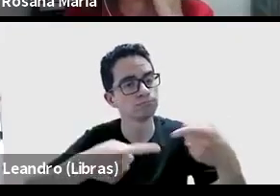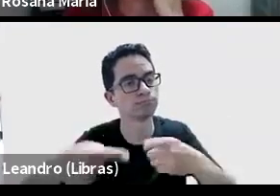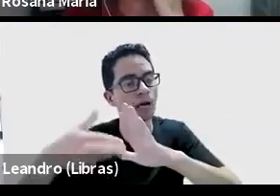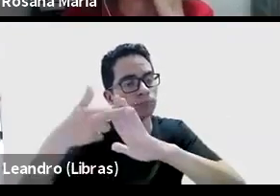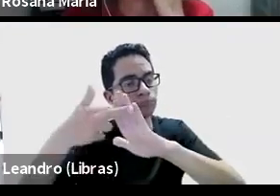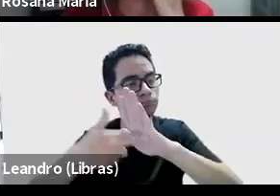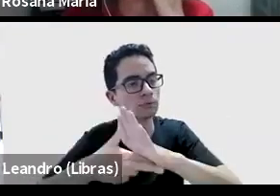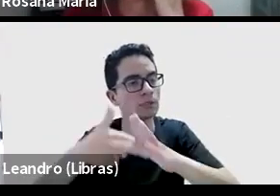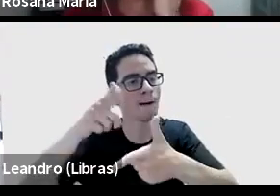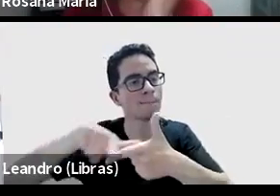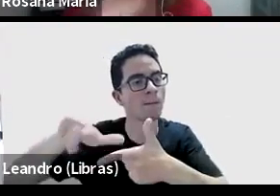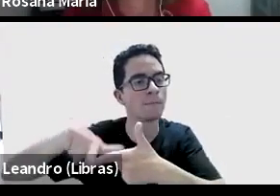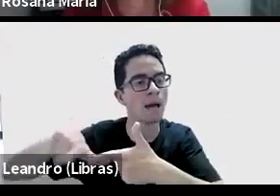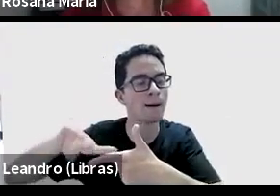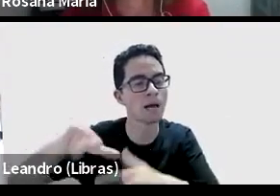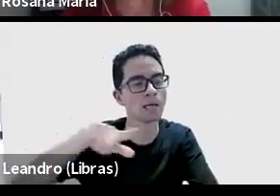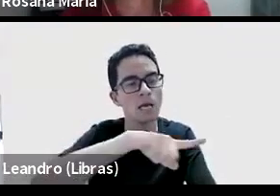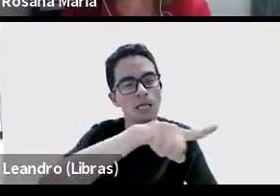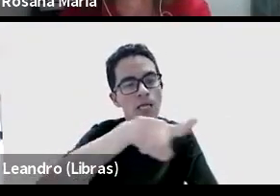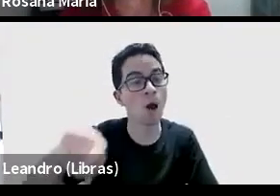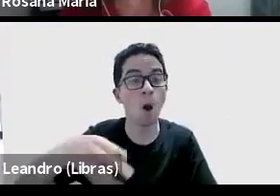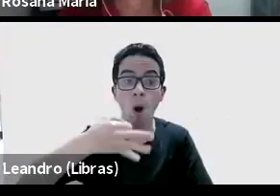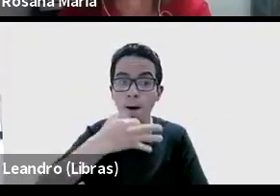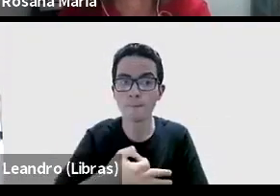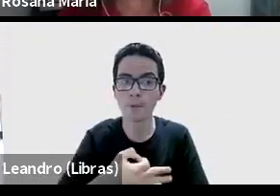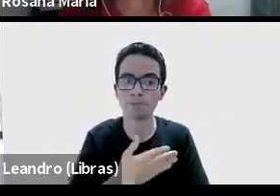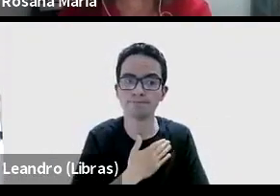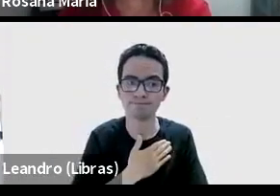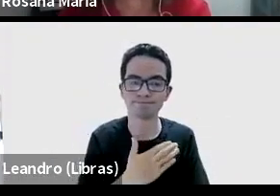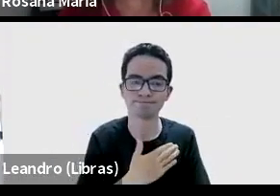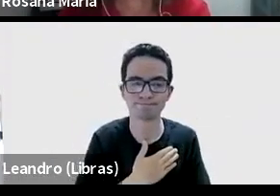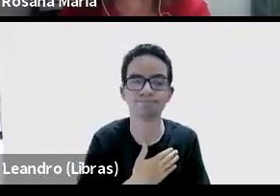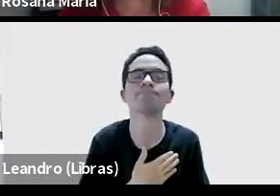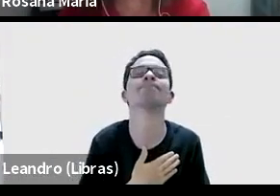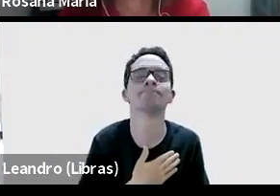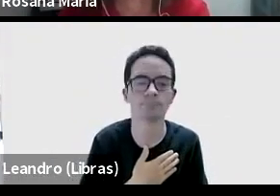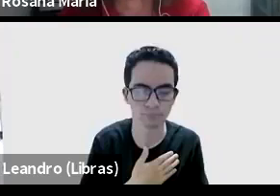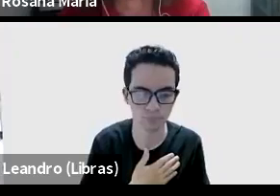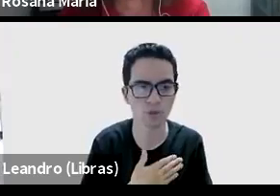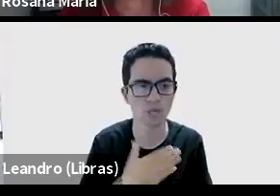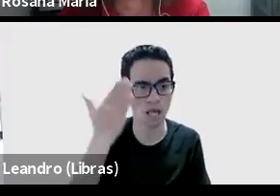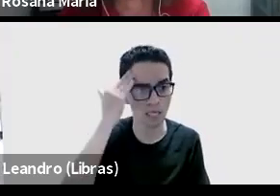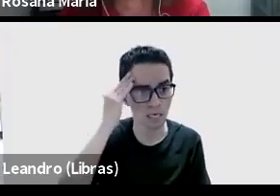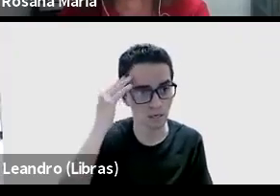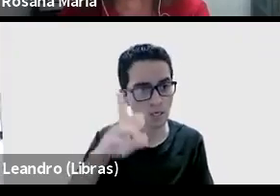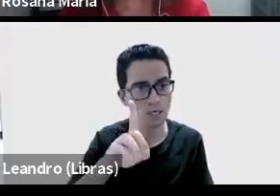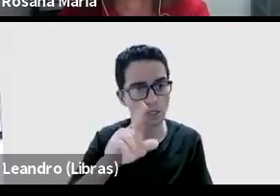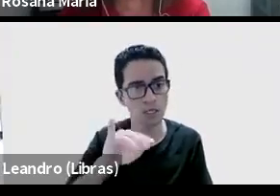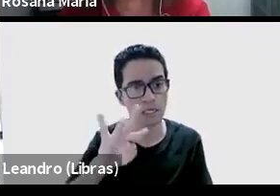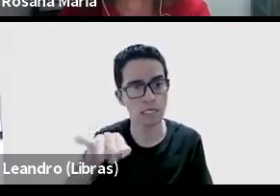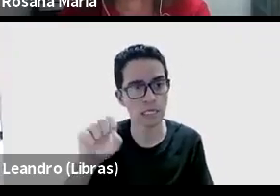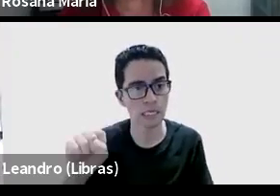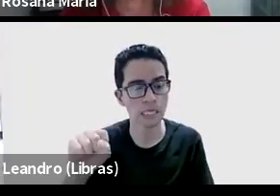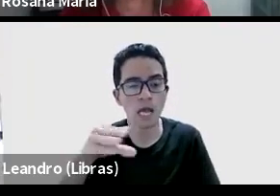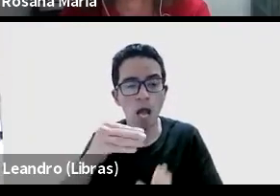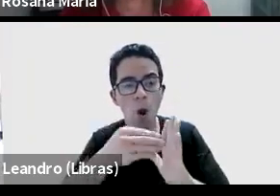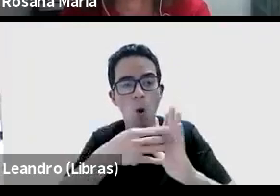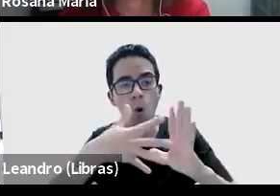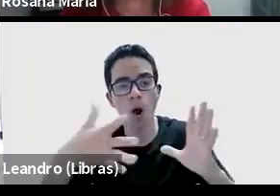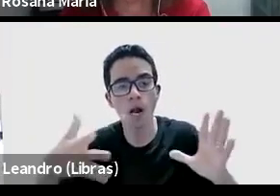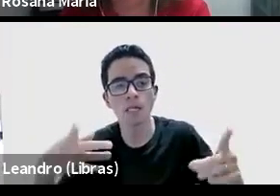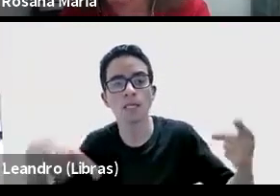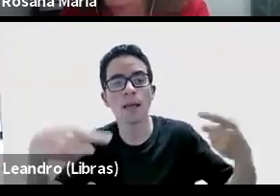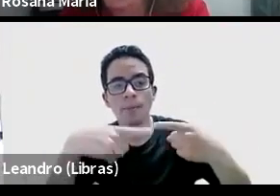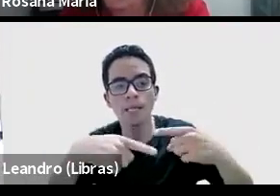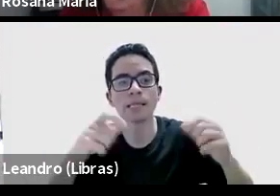dessas problemáticas, né? Porque eu acho que, do meu ponto de vista, por exemplo, a gente precisava de diretrizes curriculares específicas para o